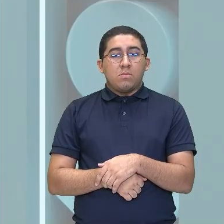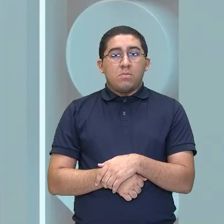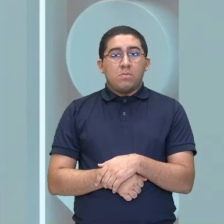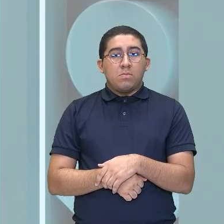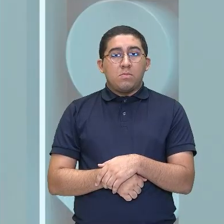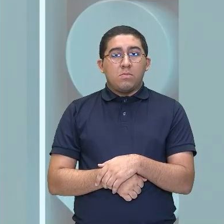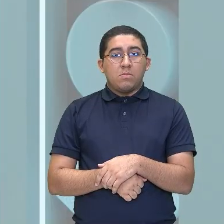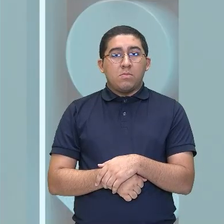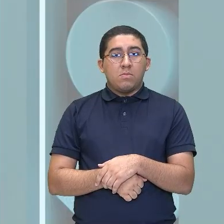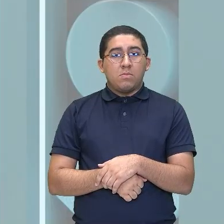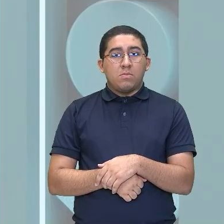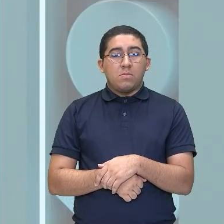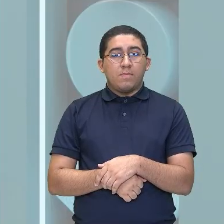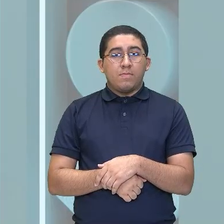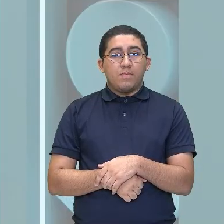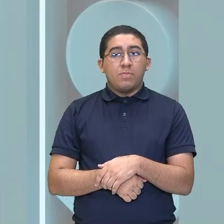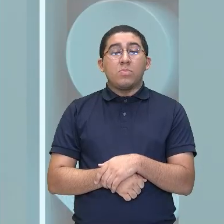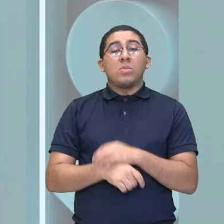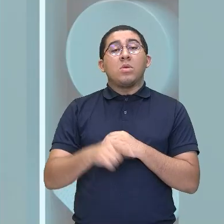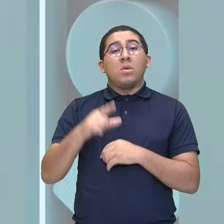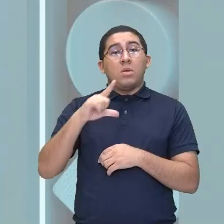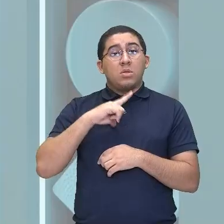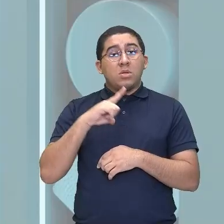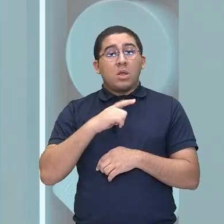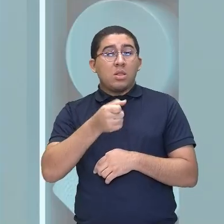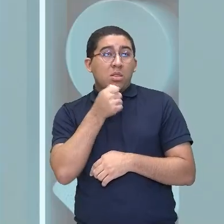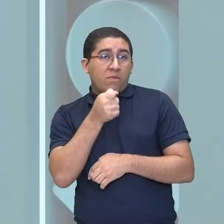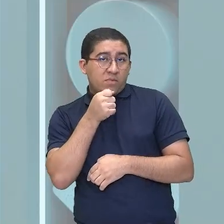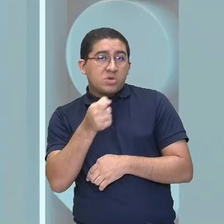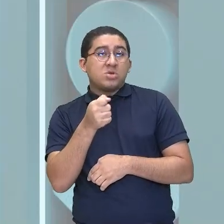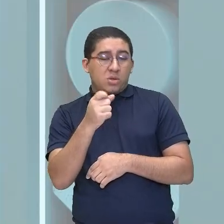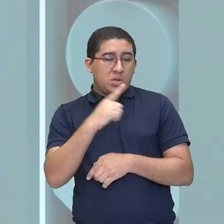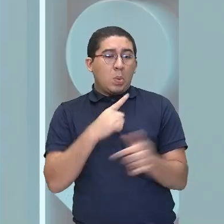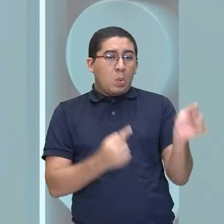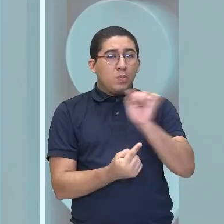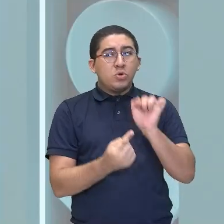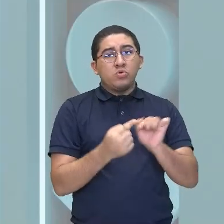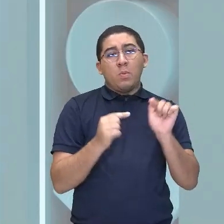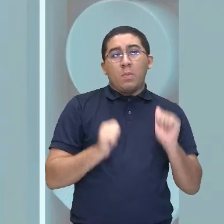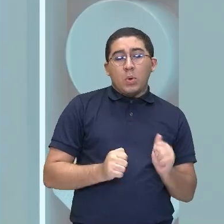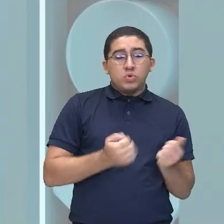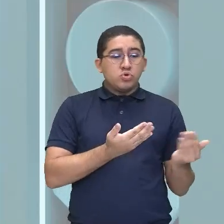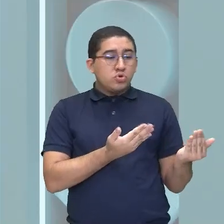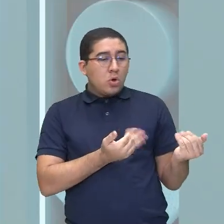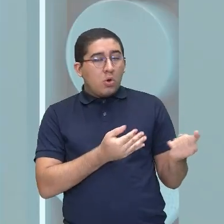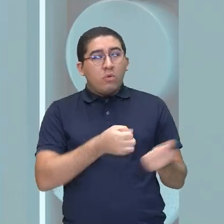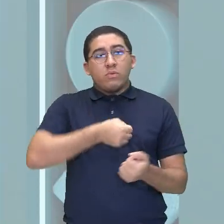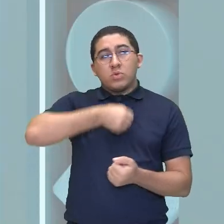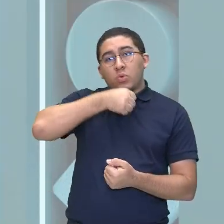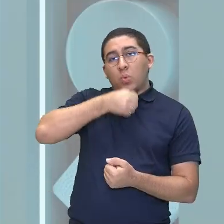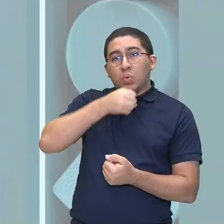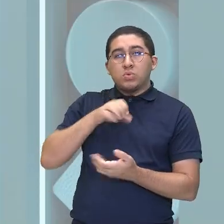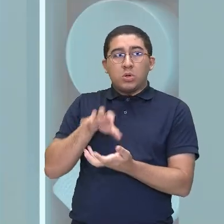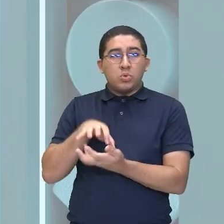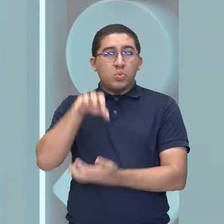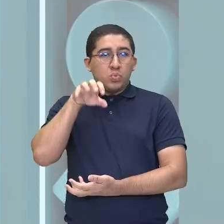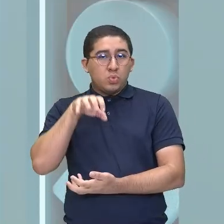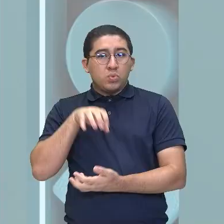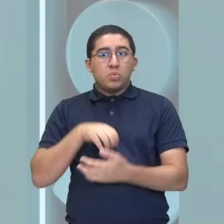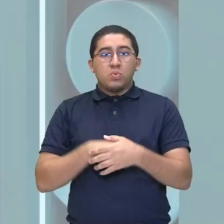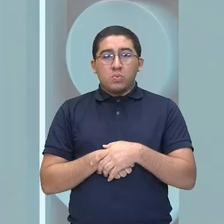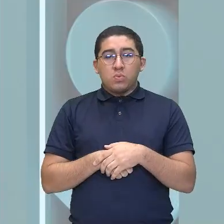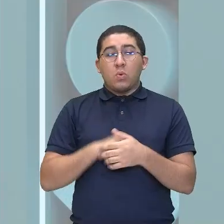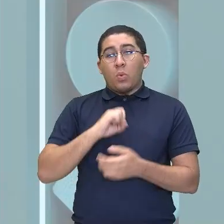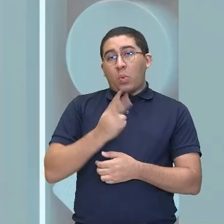toda entrevista ela tem um público-alvo, né? Pode ser os jovens, pode ser os idosos, pode ser os adultos, pode ser o